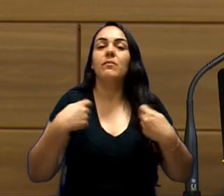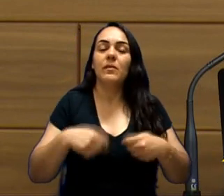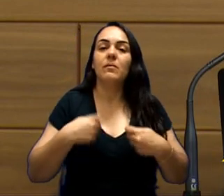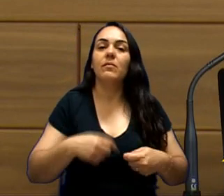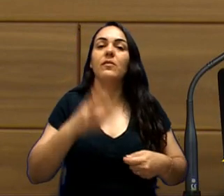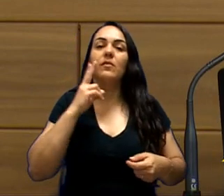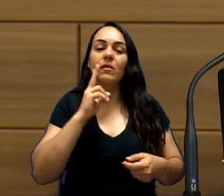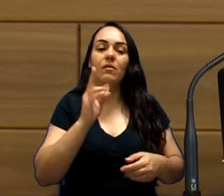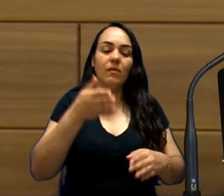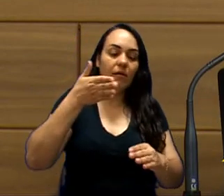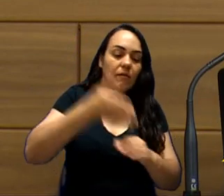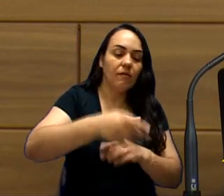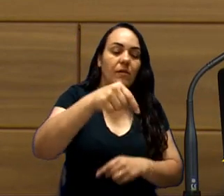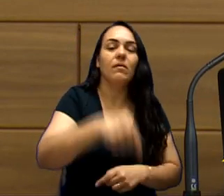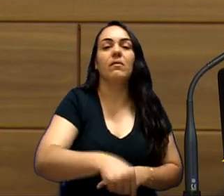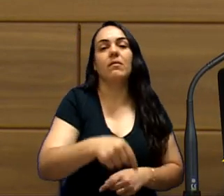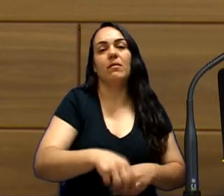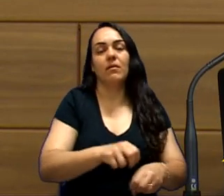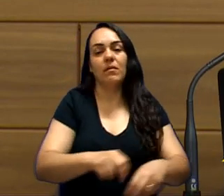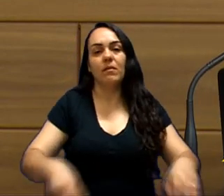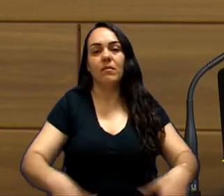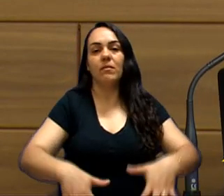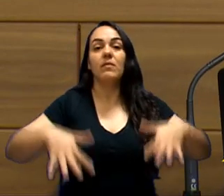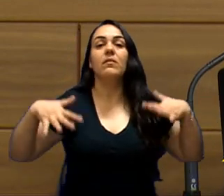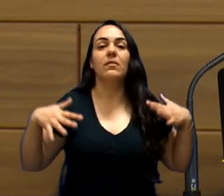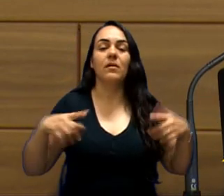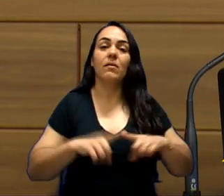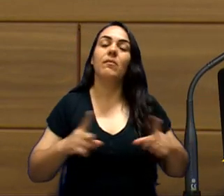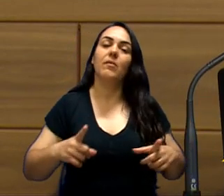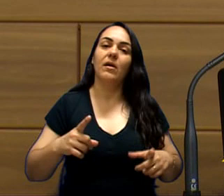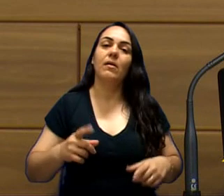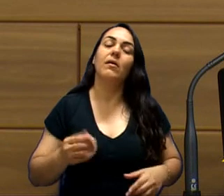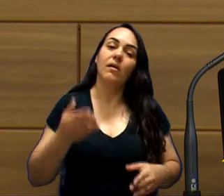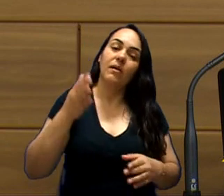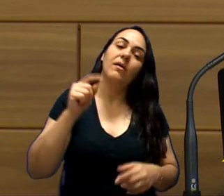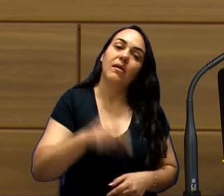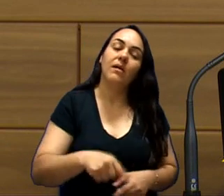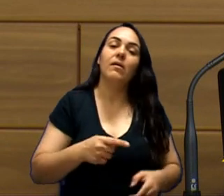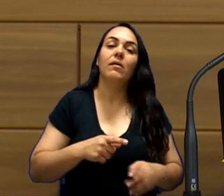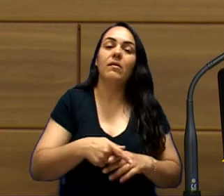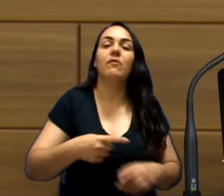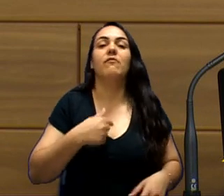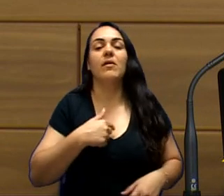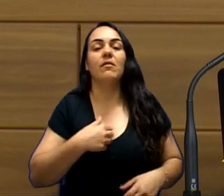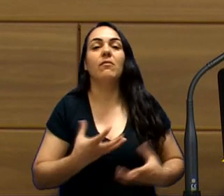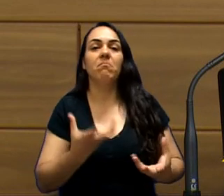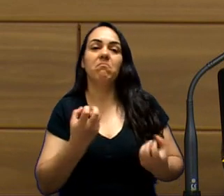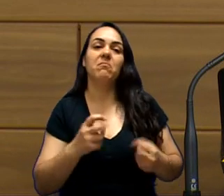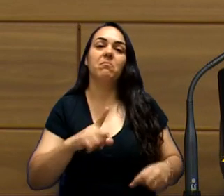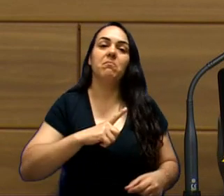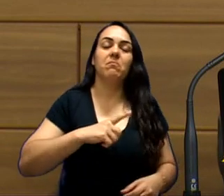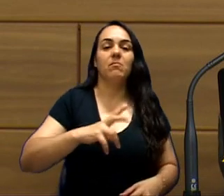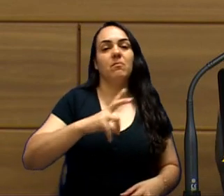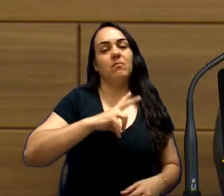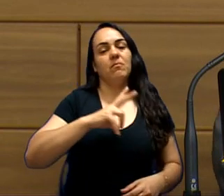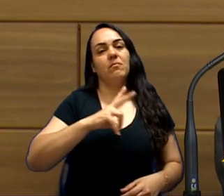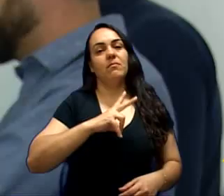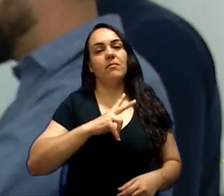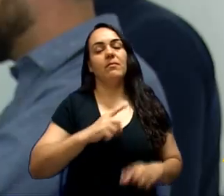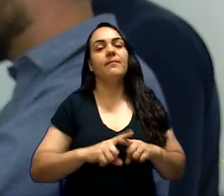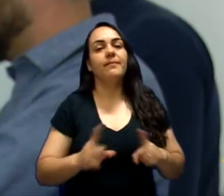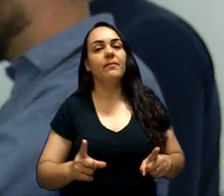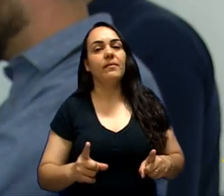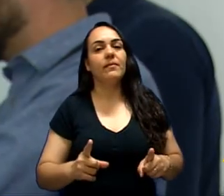pessoa tenha que vir aqui. Ele vem quando ele tem um interesse pessoal, nós sabemos disso. Sim. Então, por